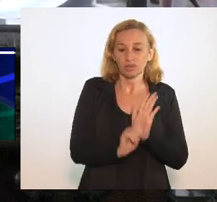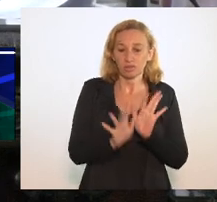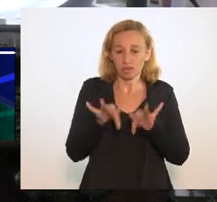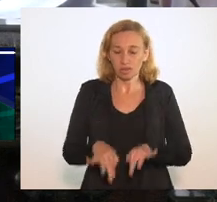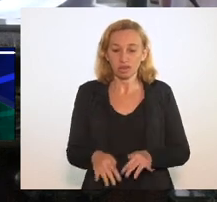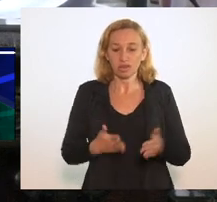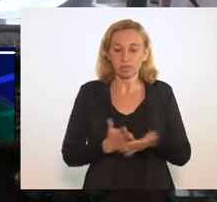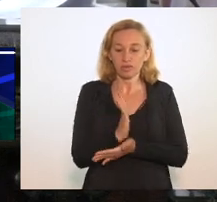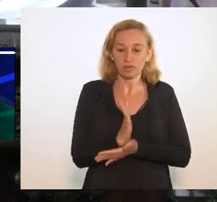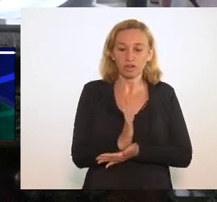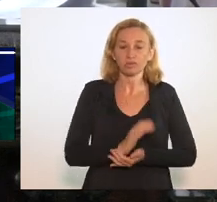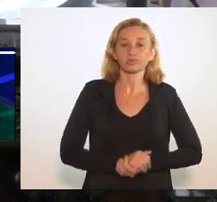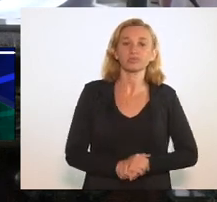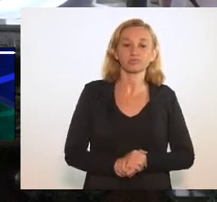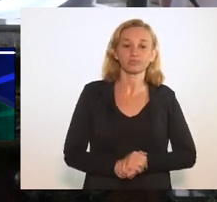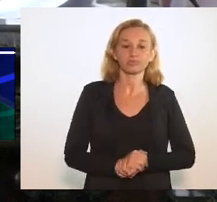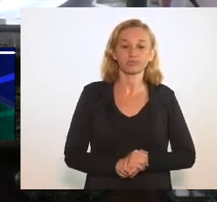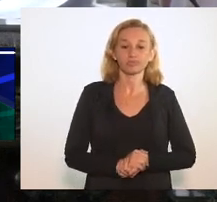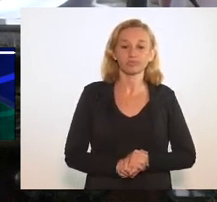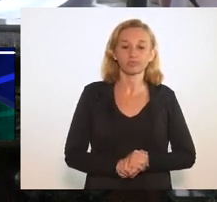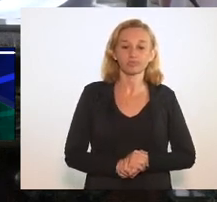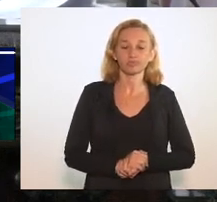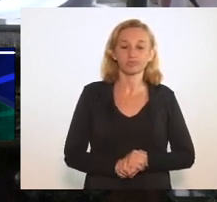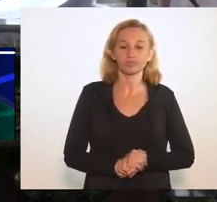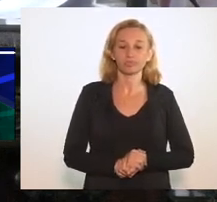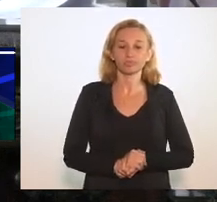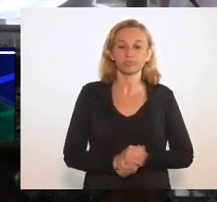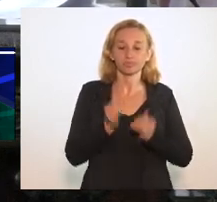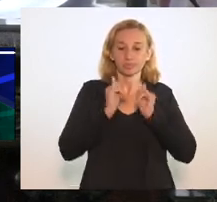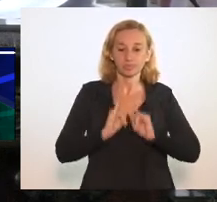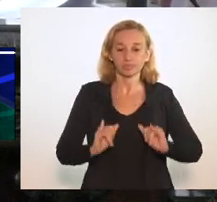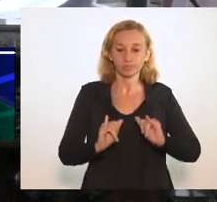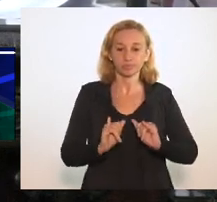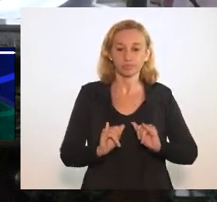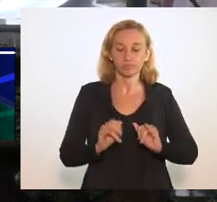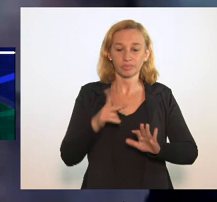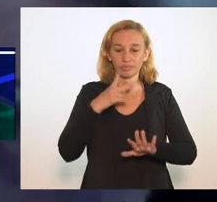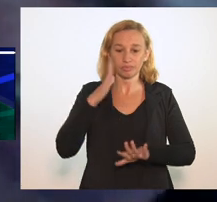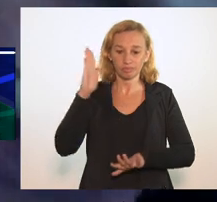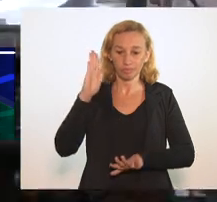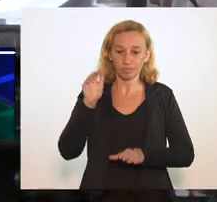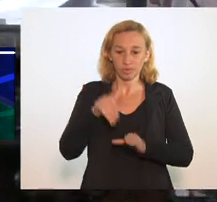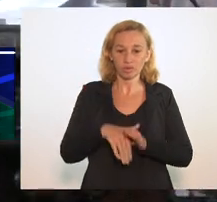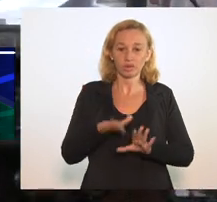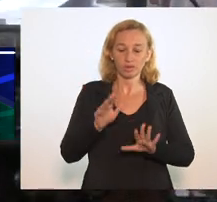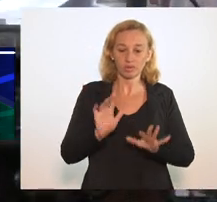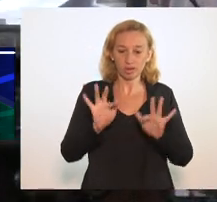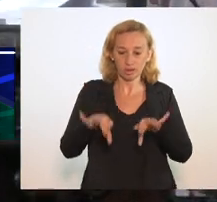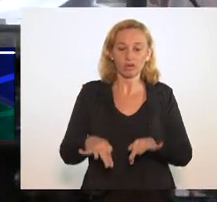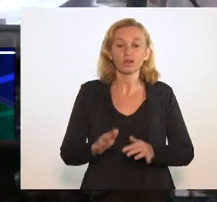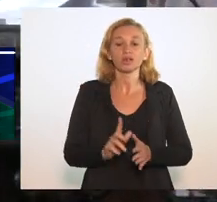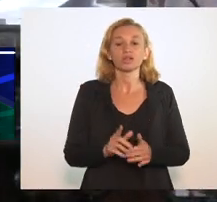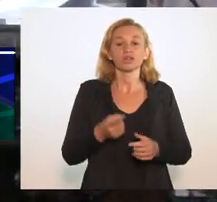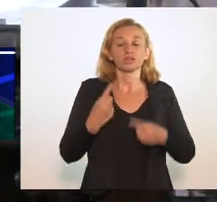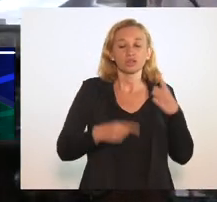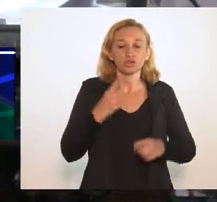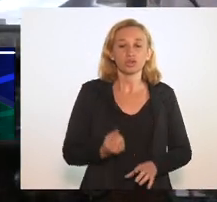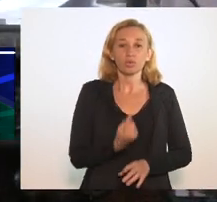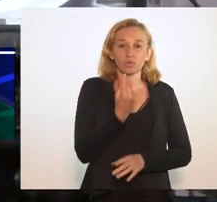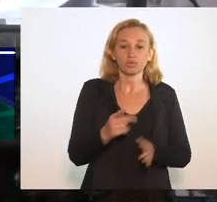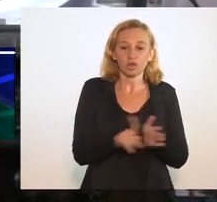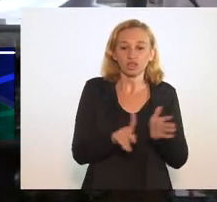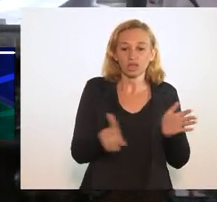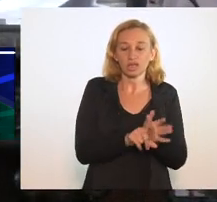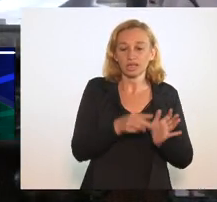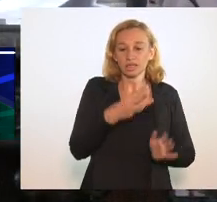resolução, aprovado, vai ao autógrafo. Anuncio. Para declarar posteriormente. Ao final. Anuncio em regime de urgência e discussão única